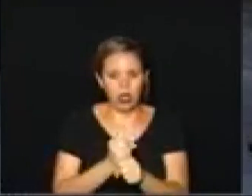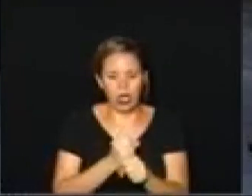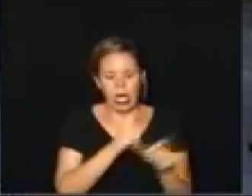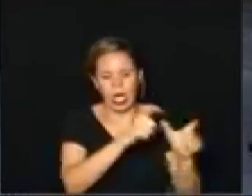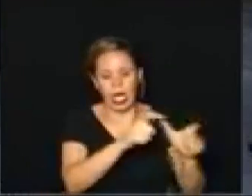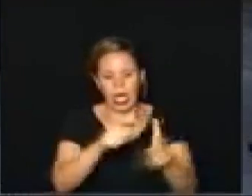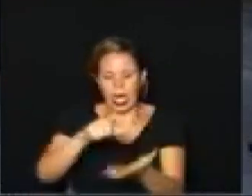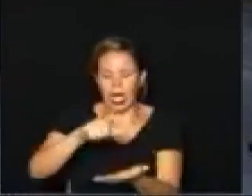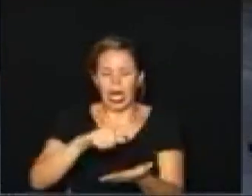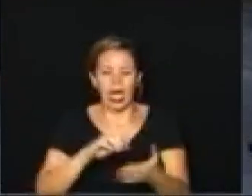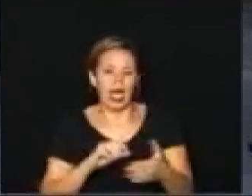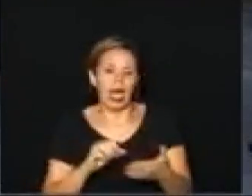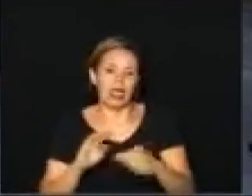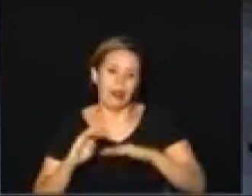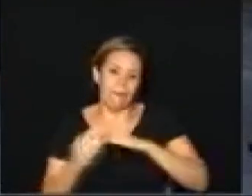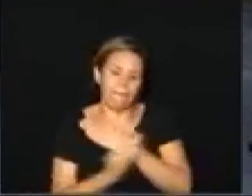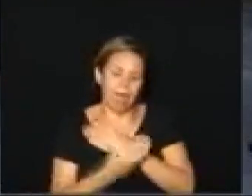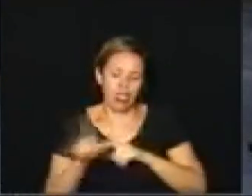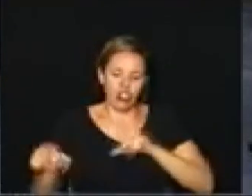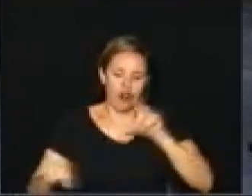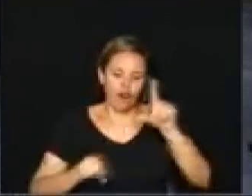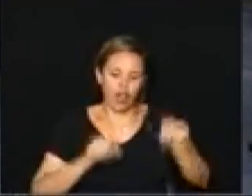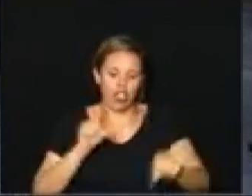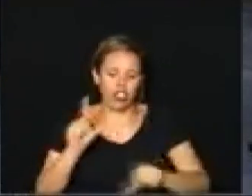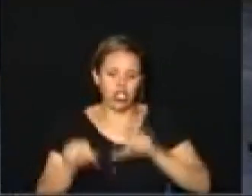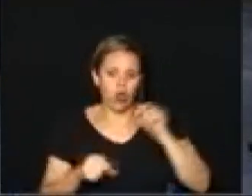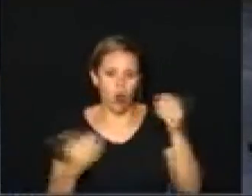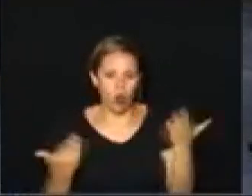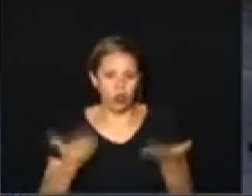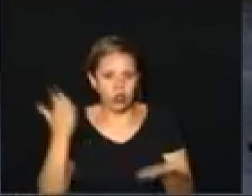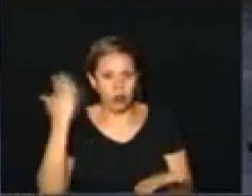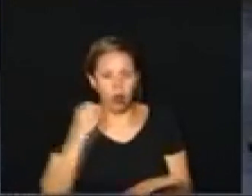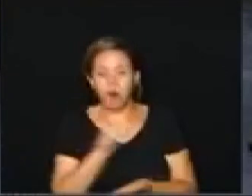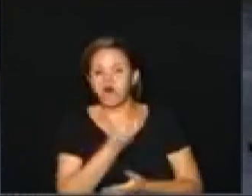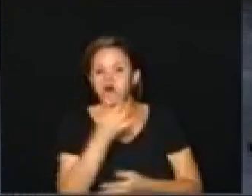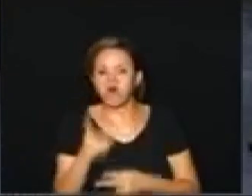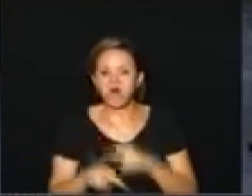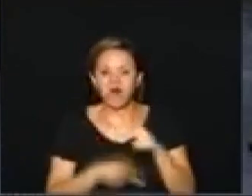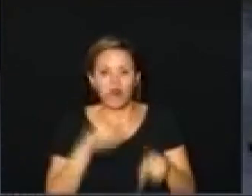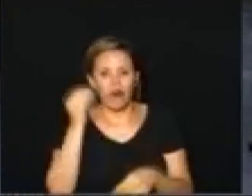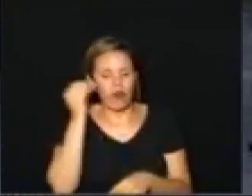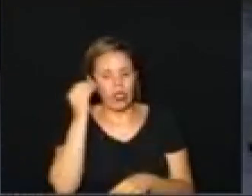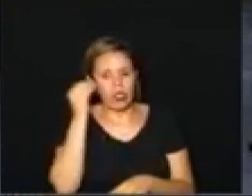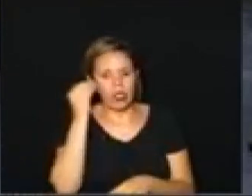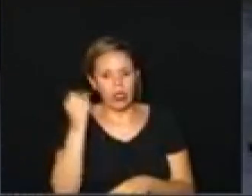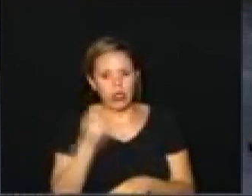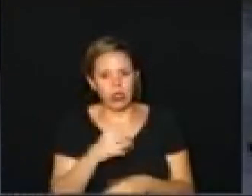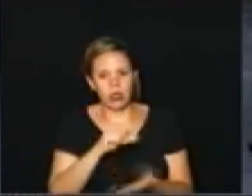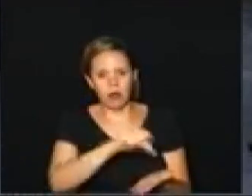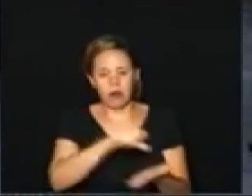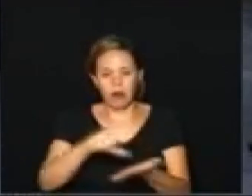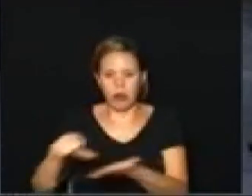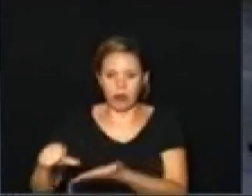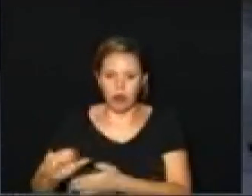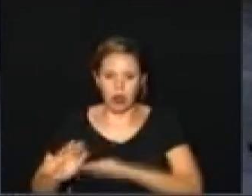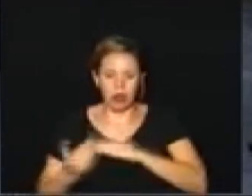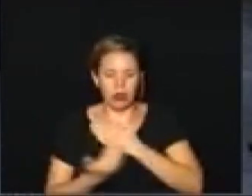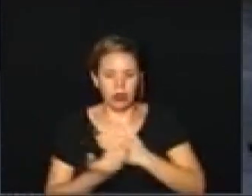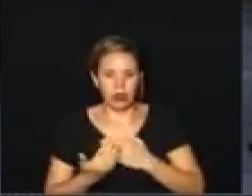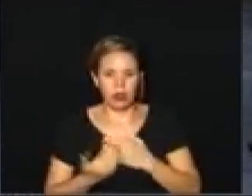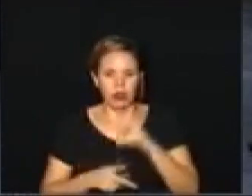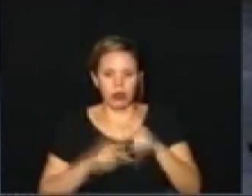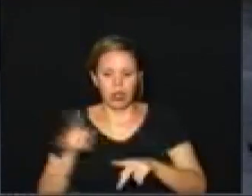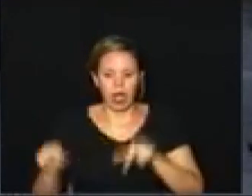bairro e já foi sorteado. Quer dizer, hoje nós já sabemos quantos serão analisados por bairro. A casa já